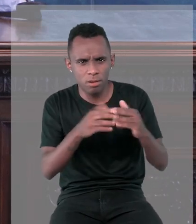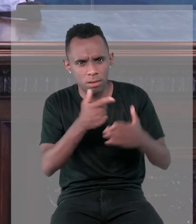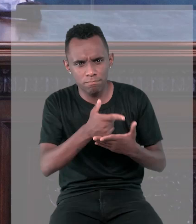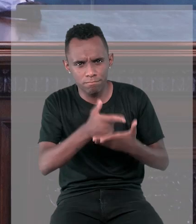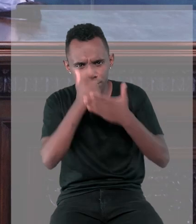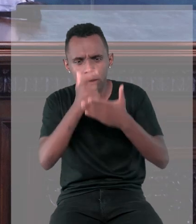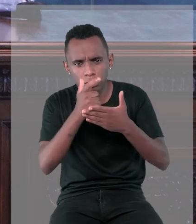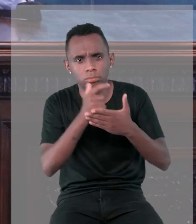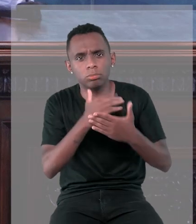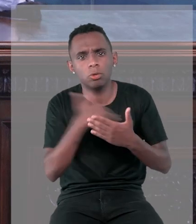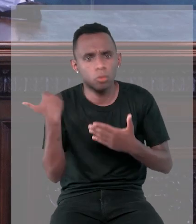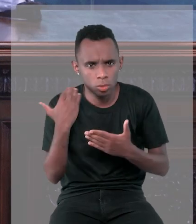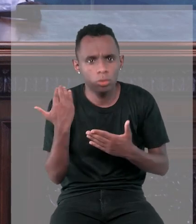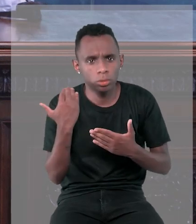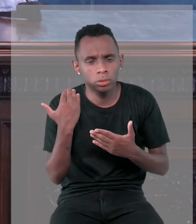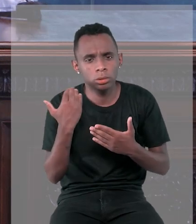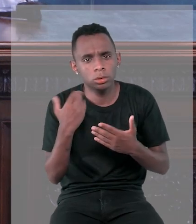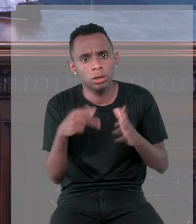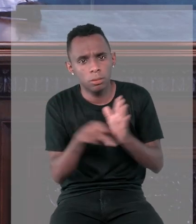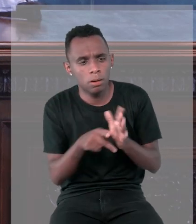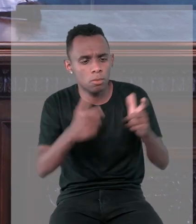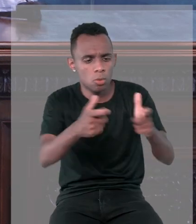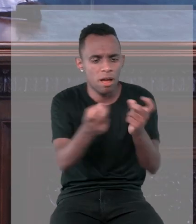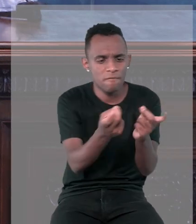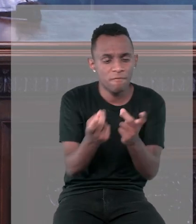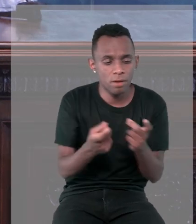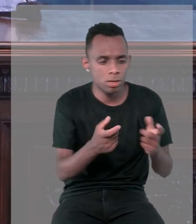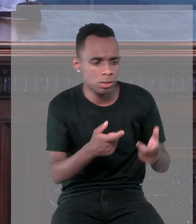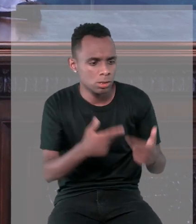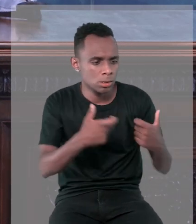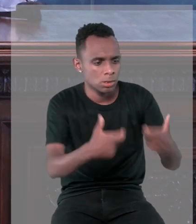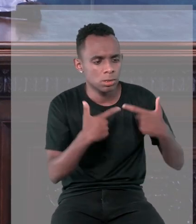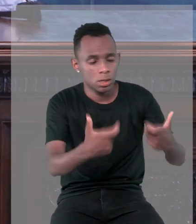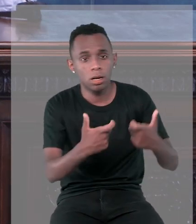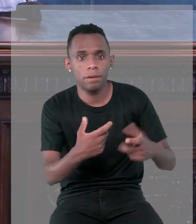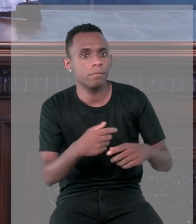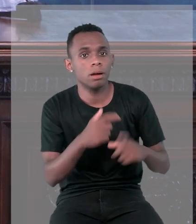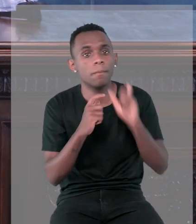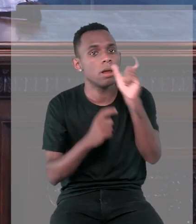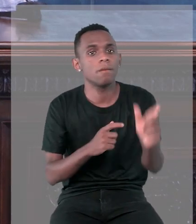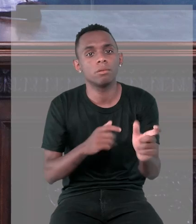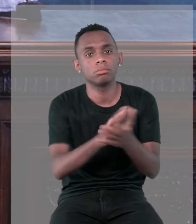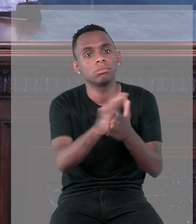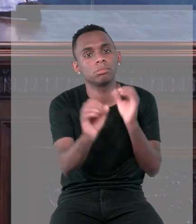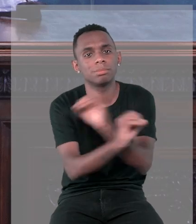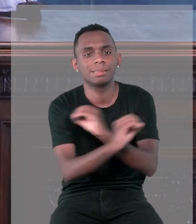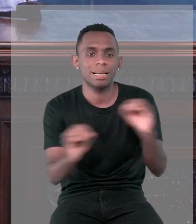morre, uma disputa lá de ponto, de droga, não tem palavrão nenhum,